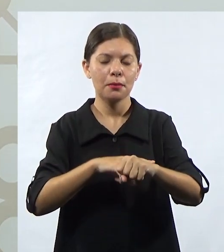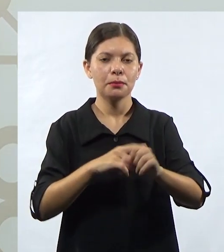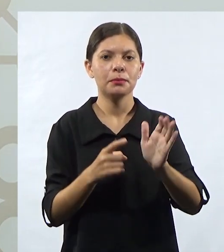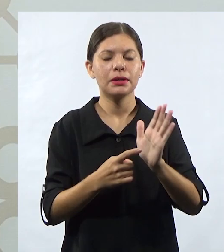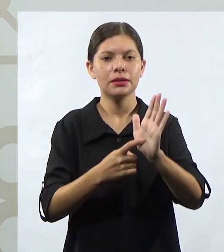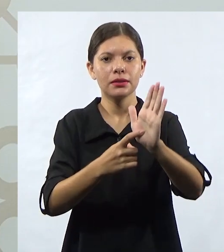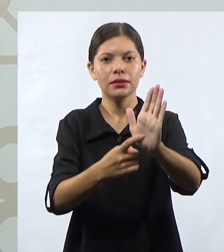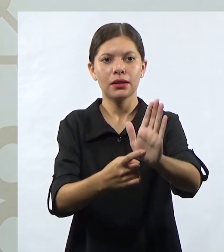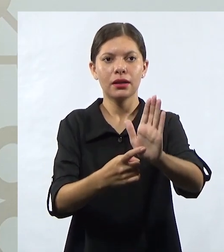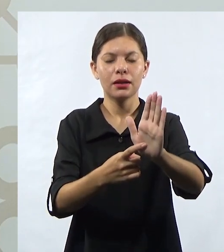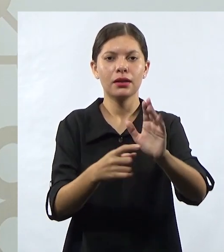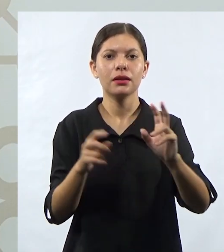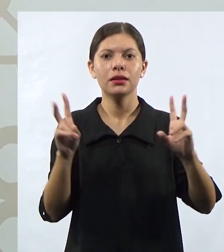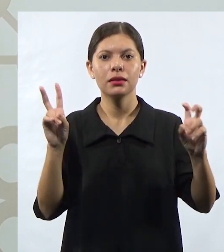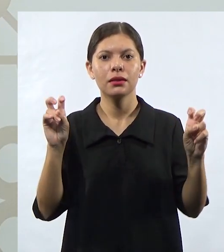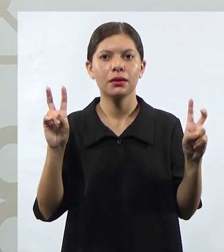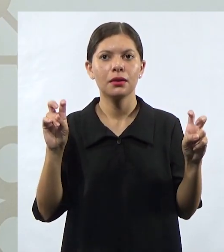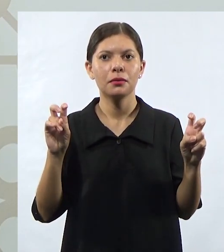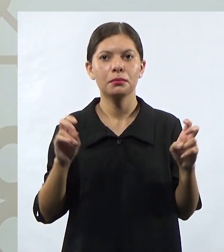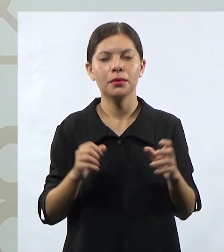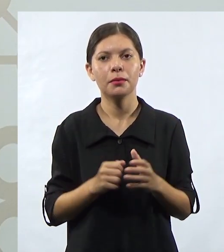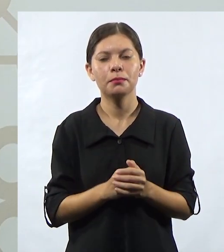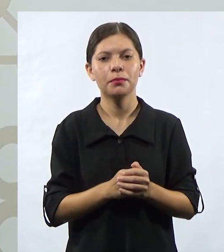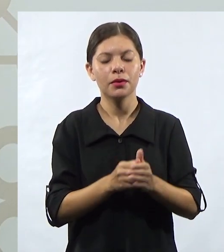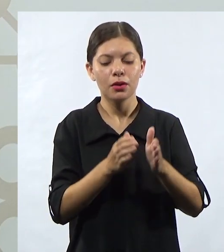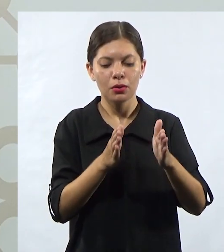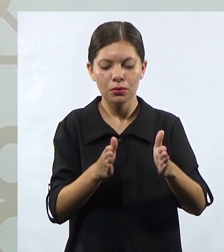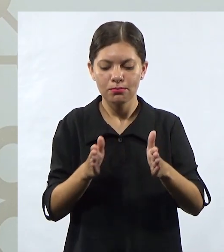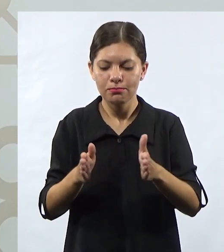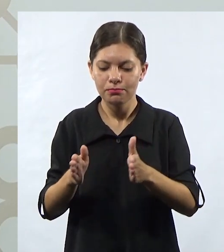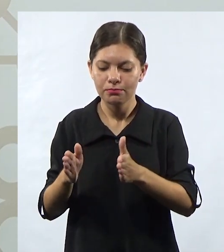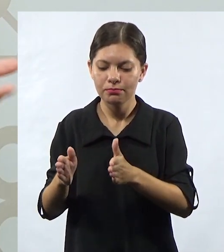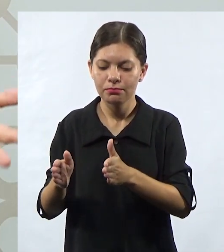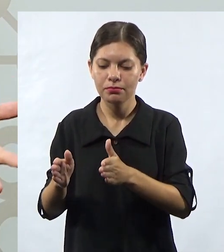um assunto, um tema ou uma cronologia de